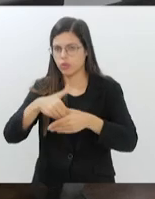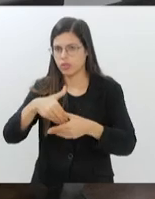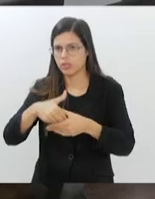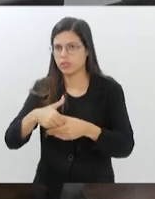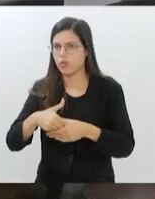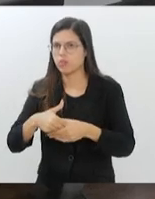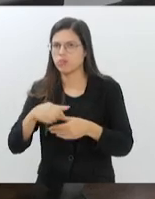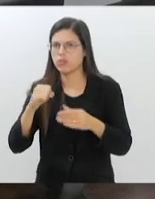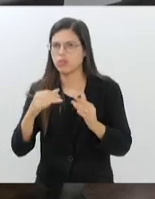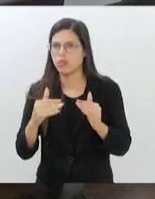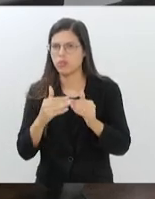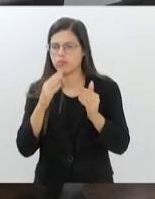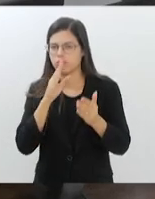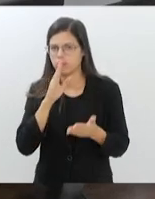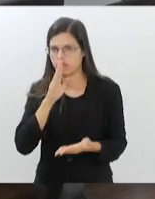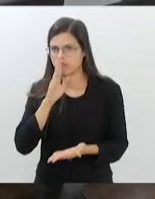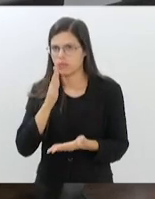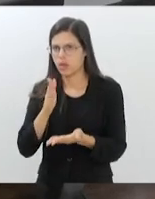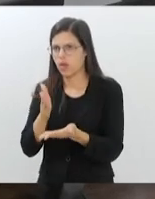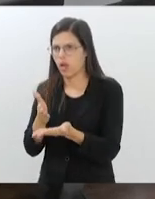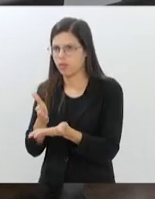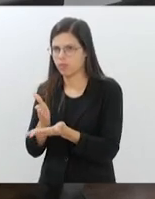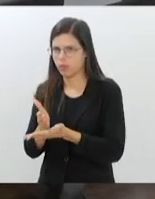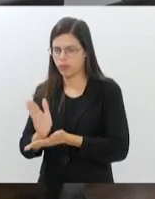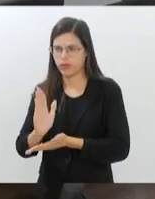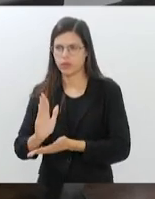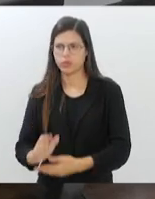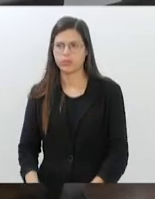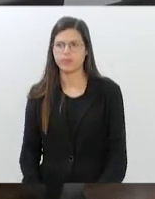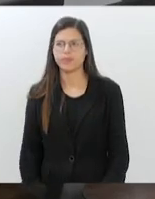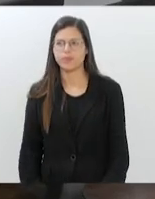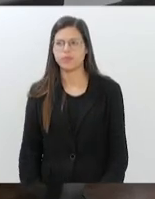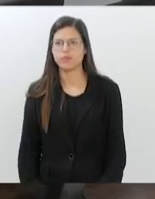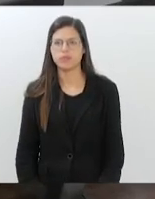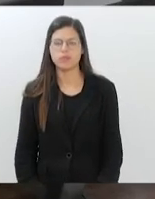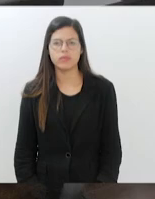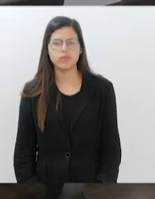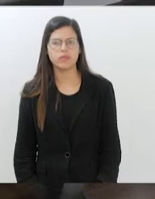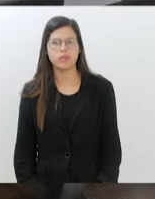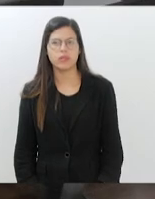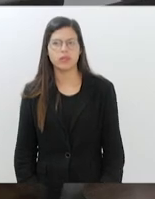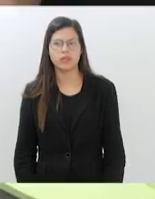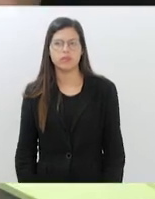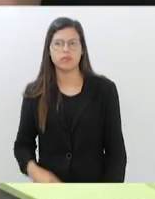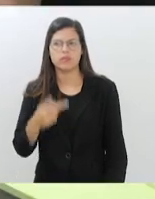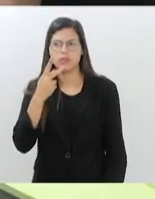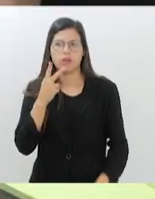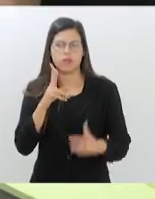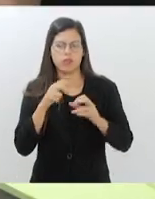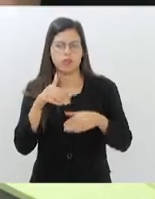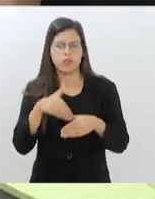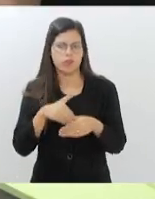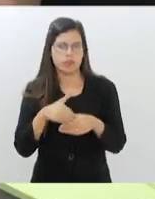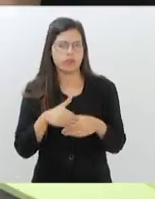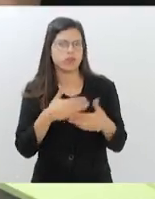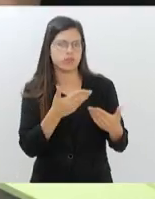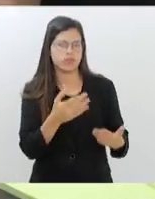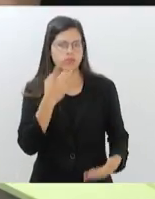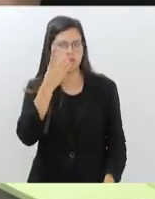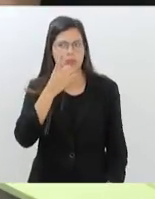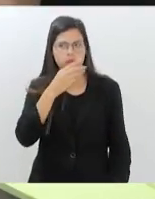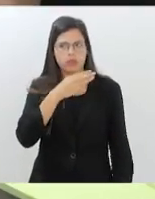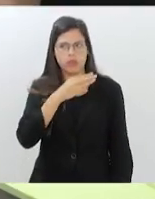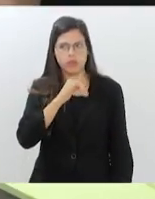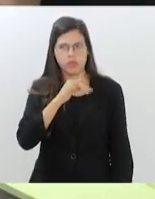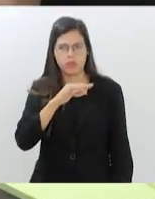os senhores que aprovam permaneçam Como estão aprovados para declaração Presidente pois não Deputado rapidamente para explicar